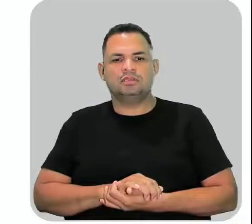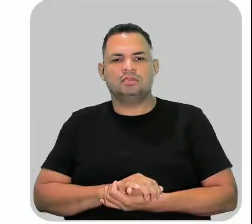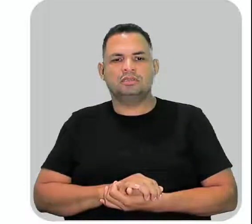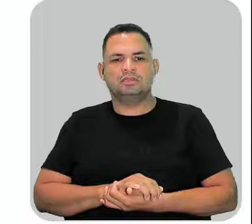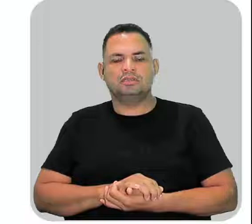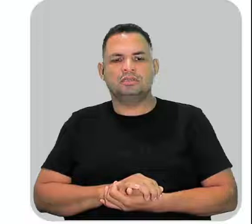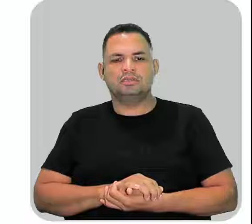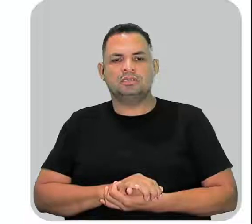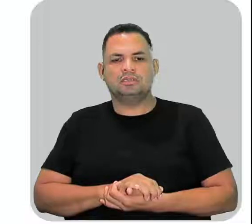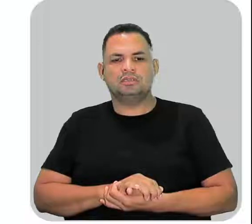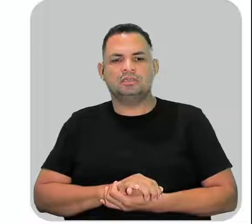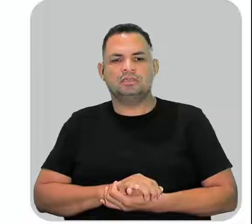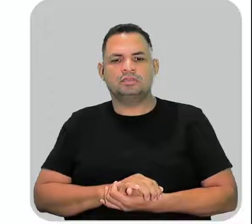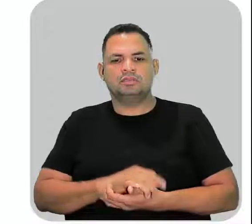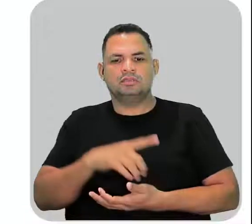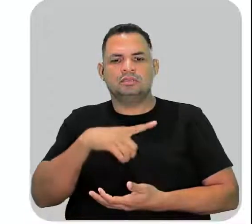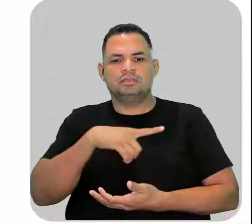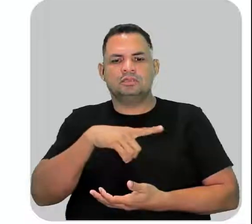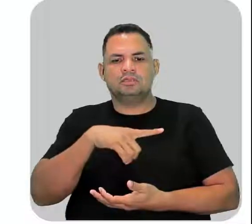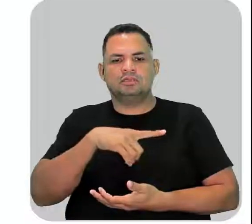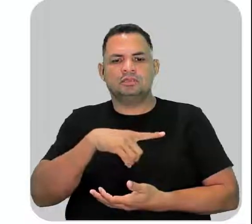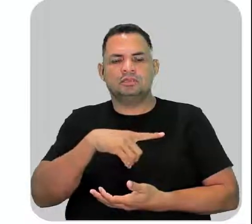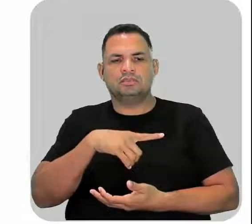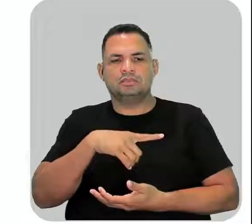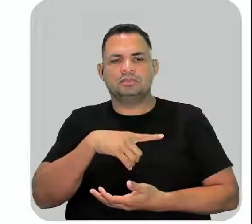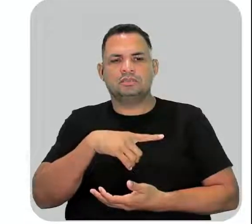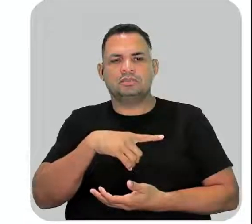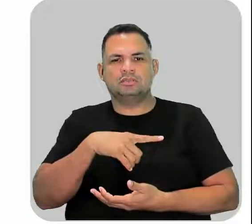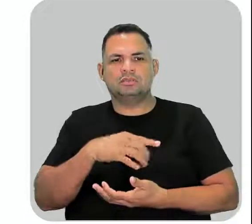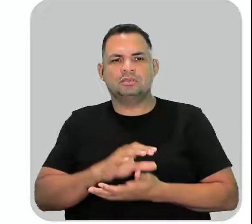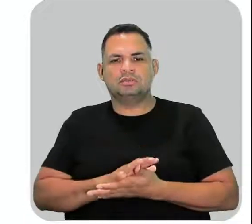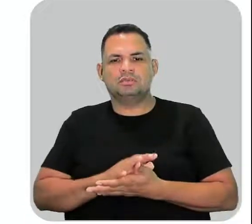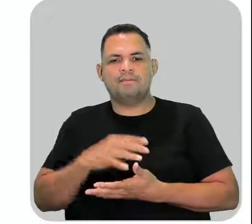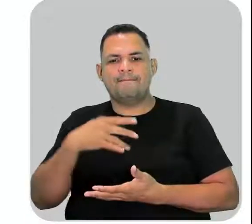cá, e aí a gente tem a formação da